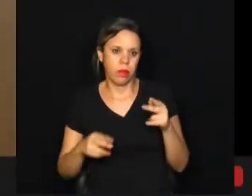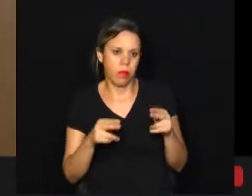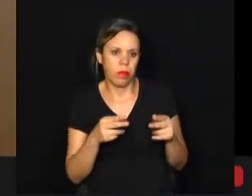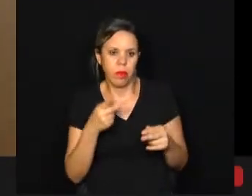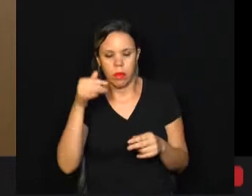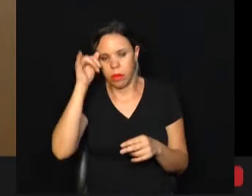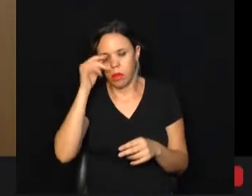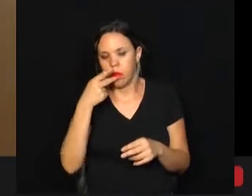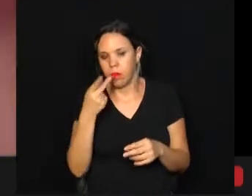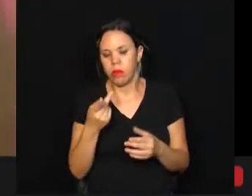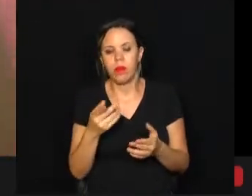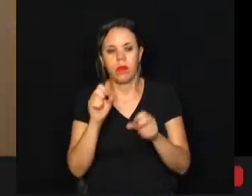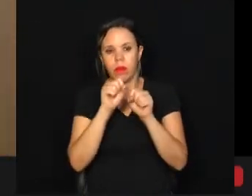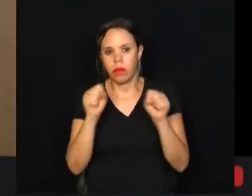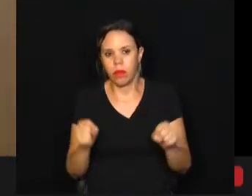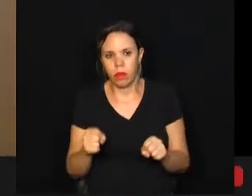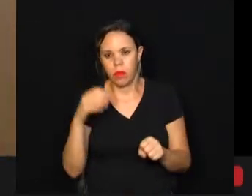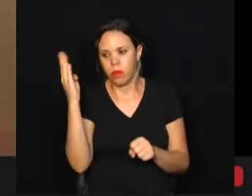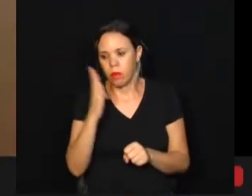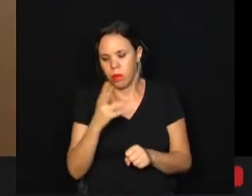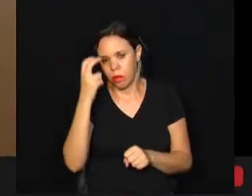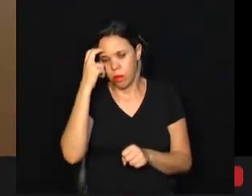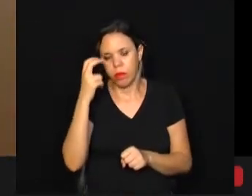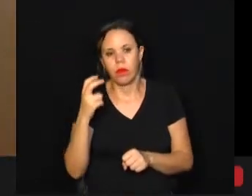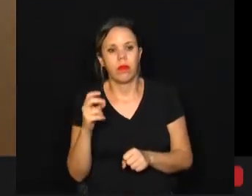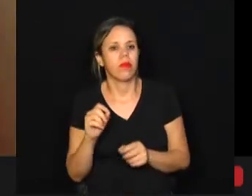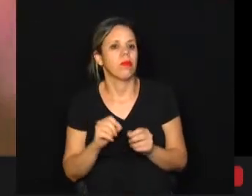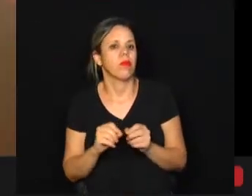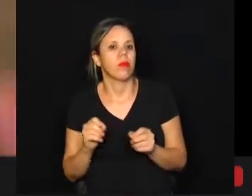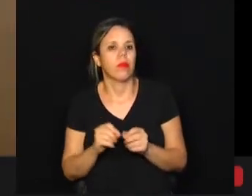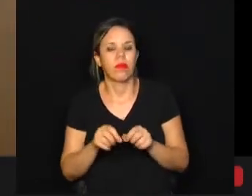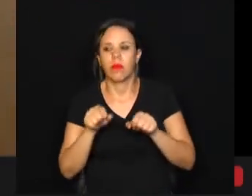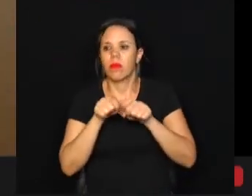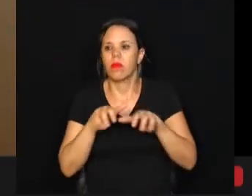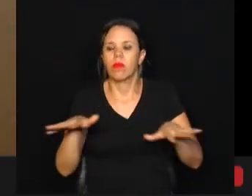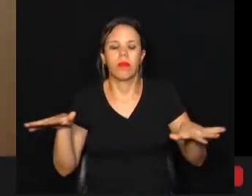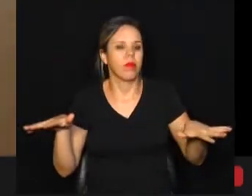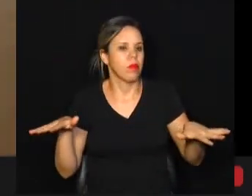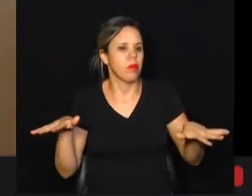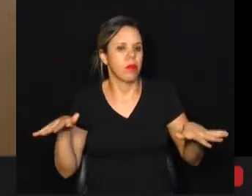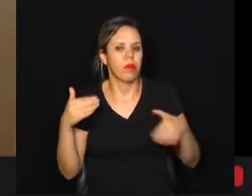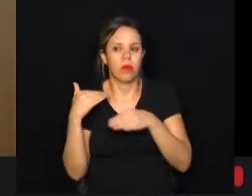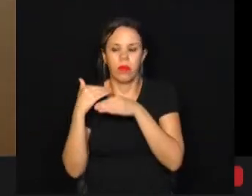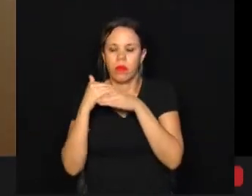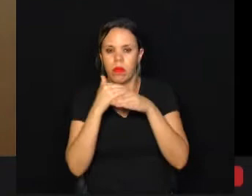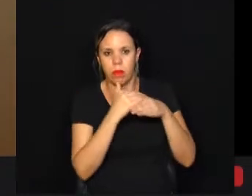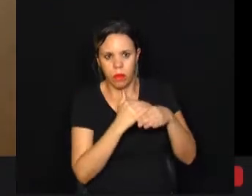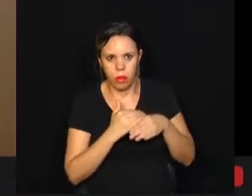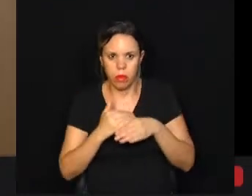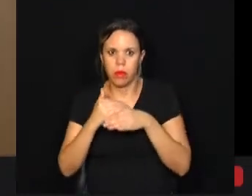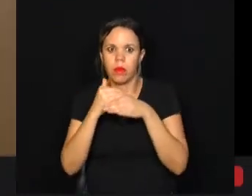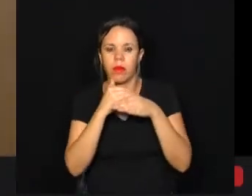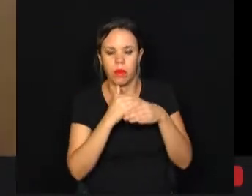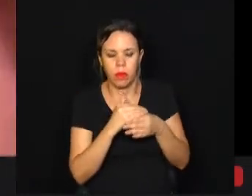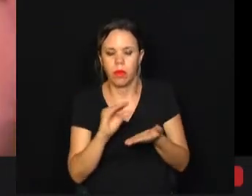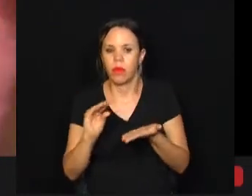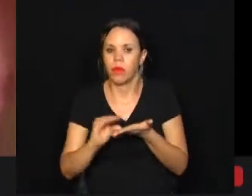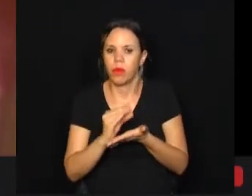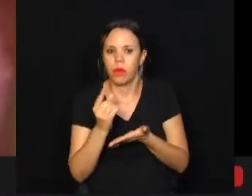Sistema Nacional de Cultura? É um sistema de cultura que fosse distribuído de maneira igual, com